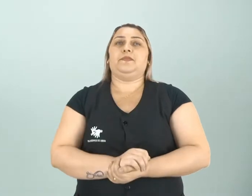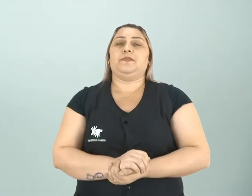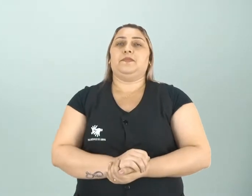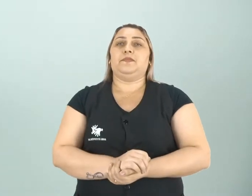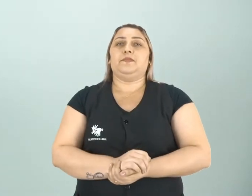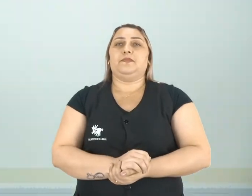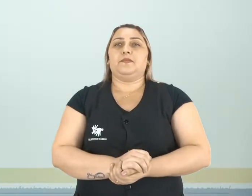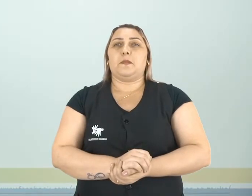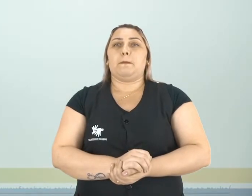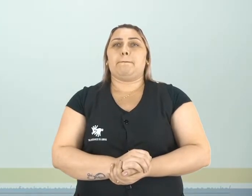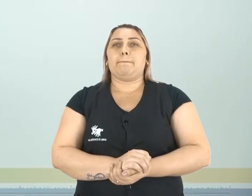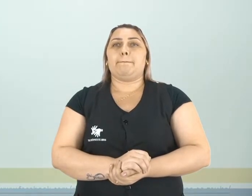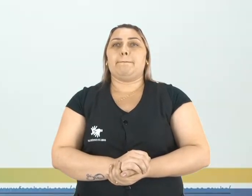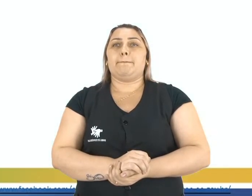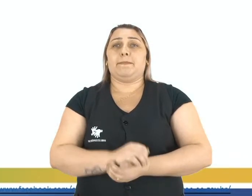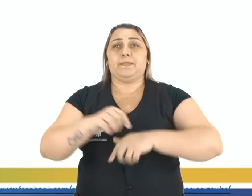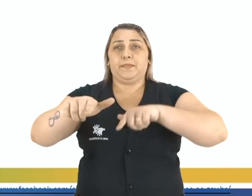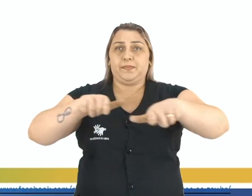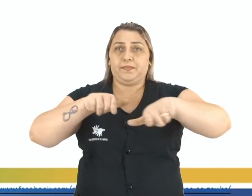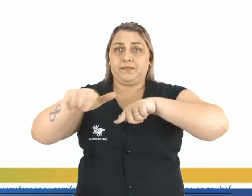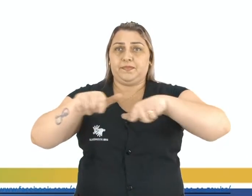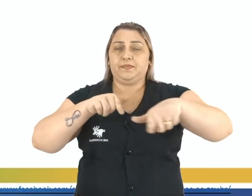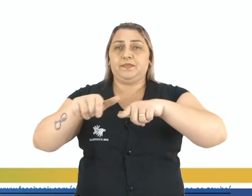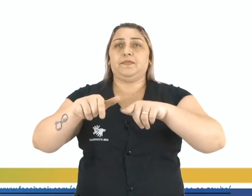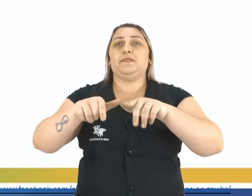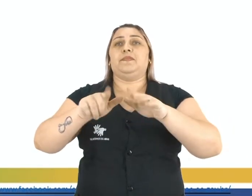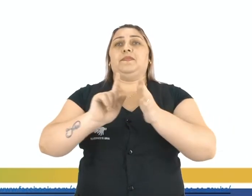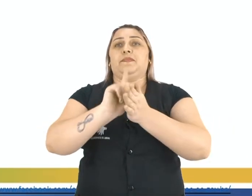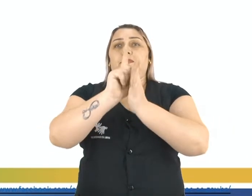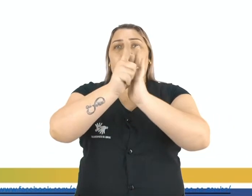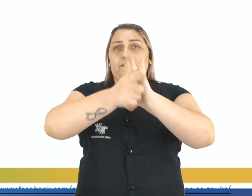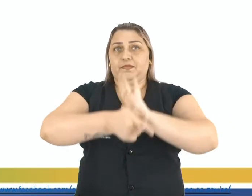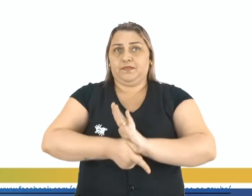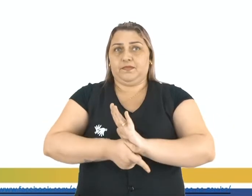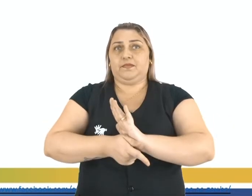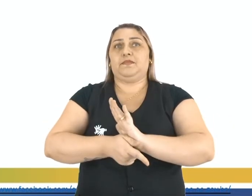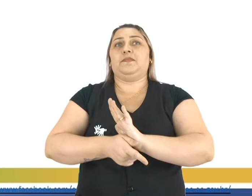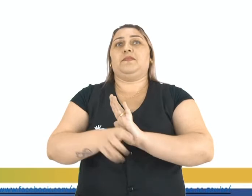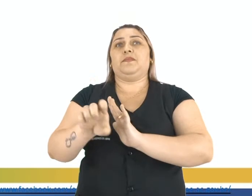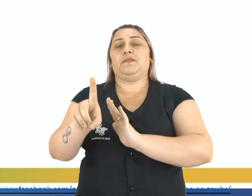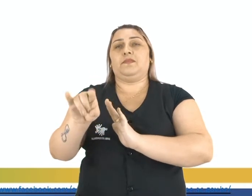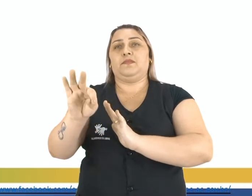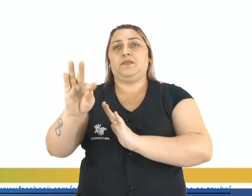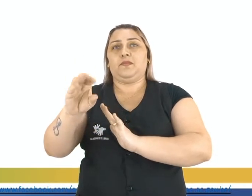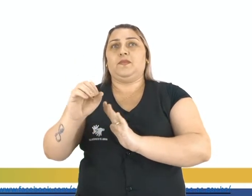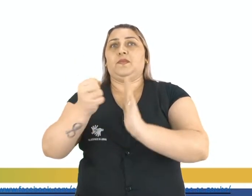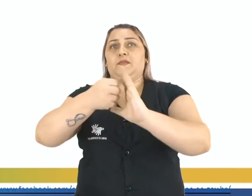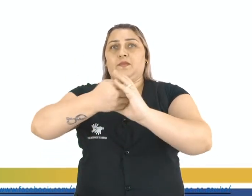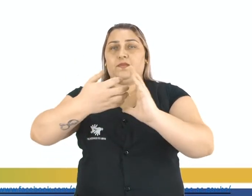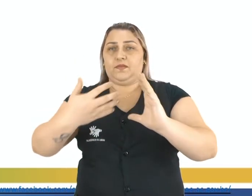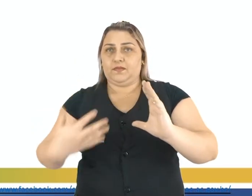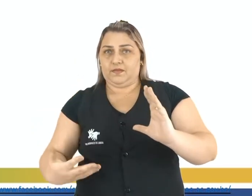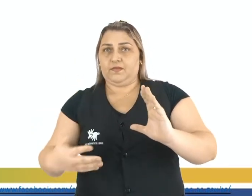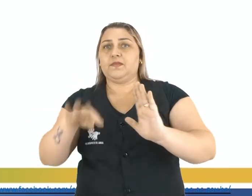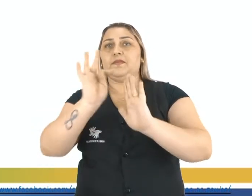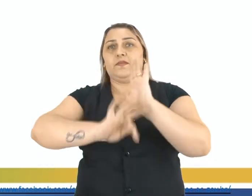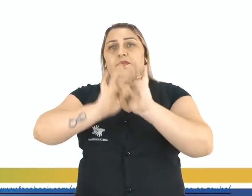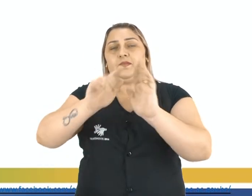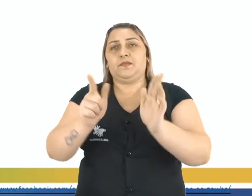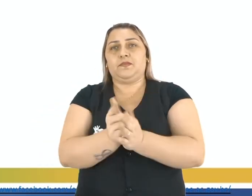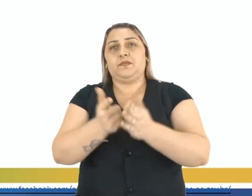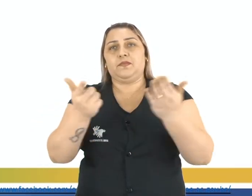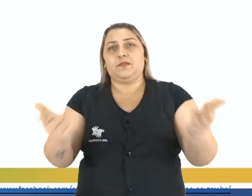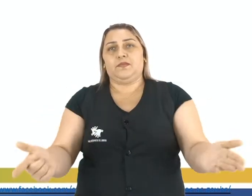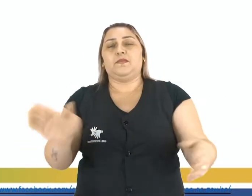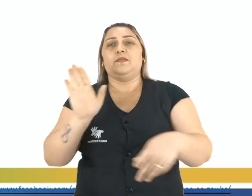para vocês, como estamos trabalhando com o gênero editorial nesse bimestre, caracterizando como um texto jornalístico